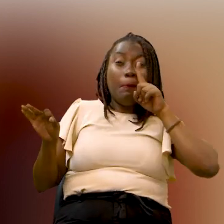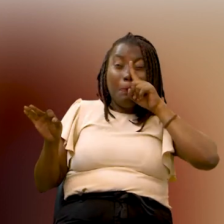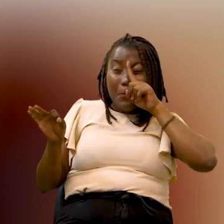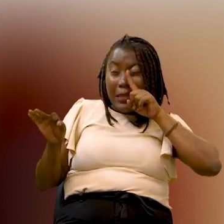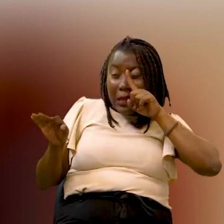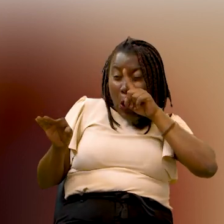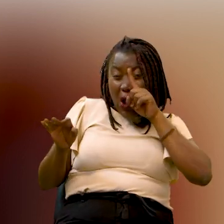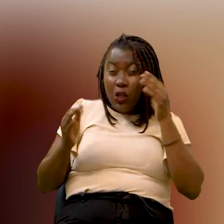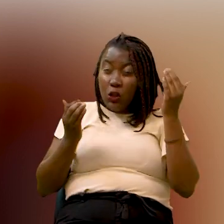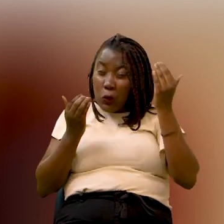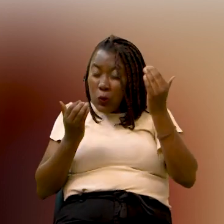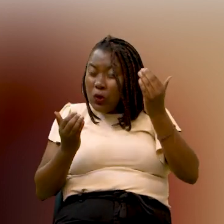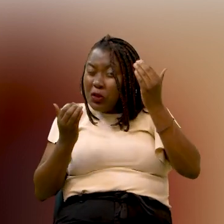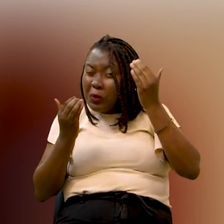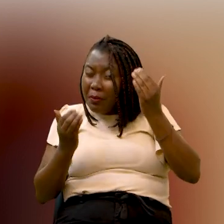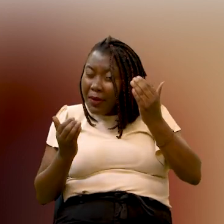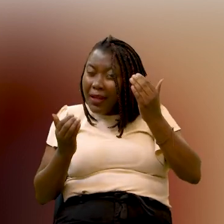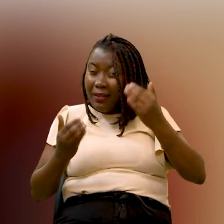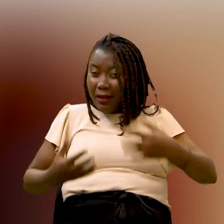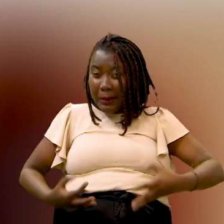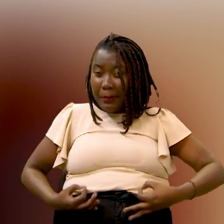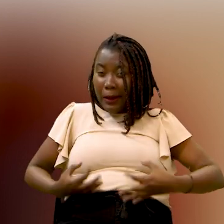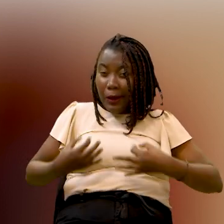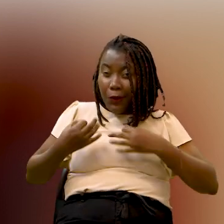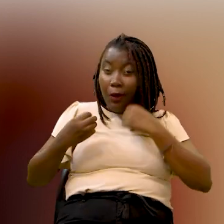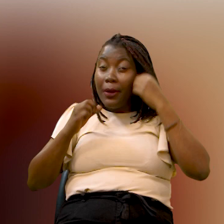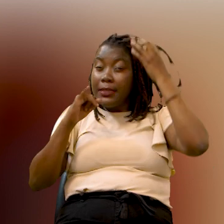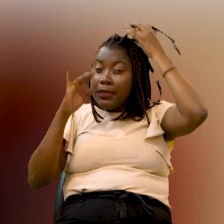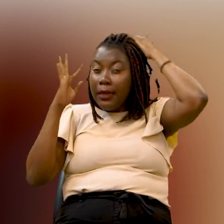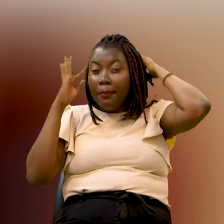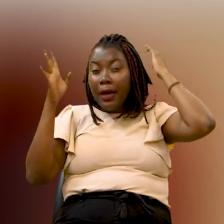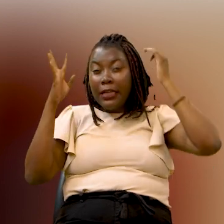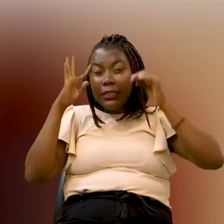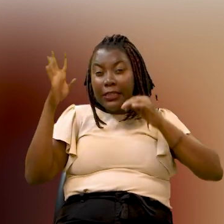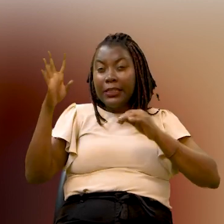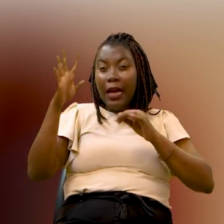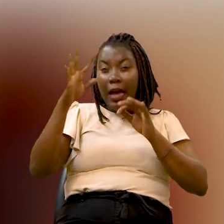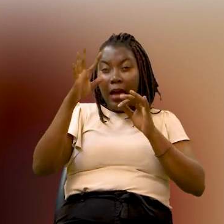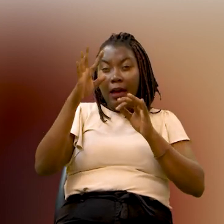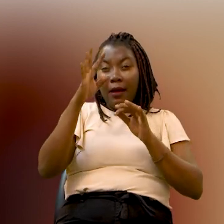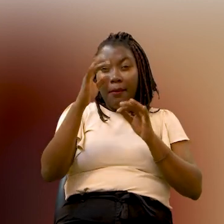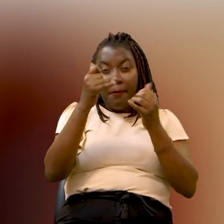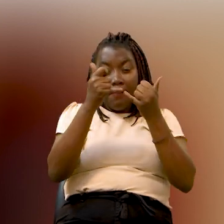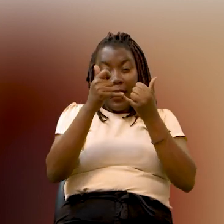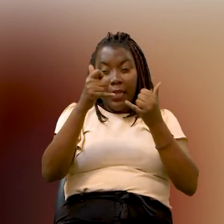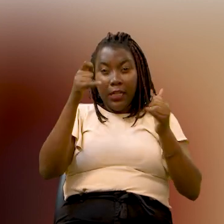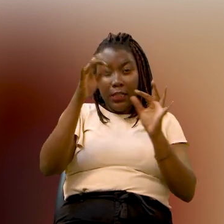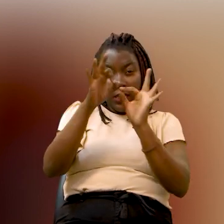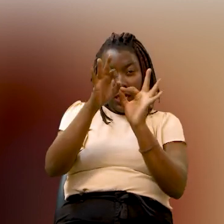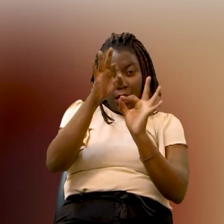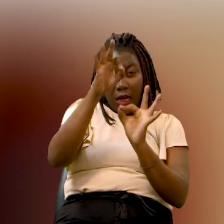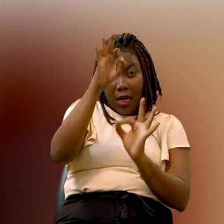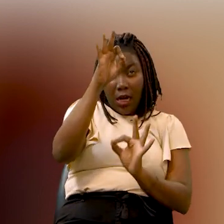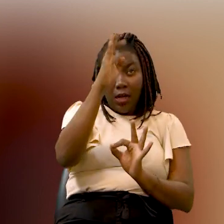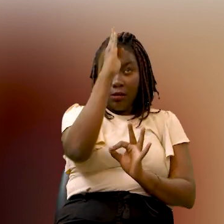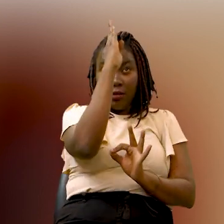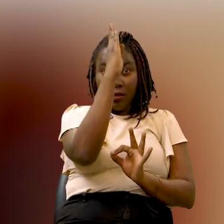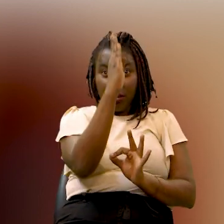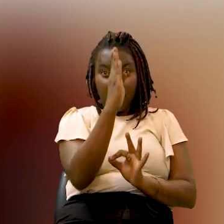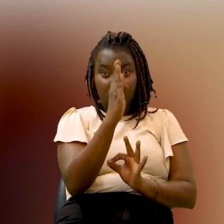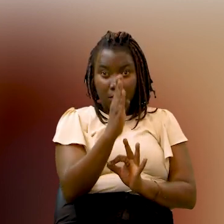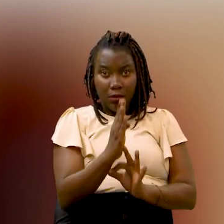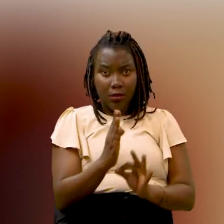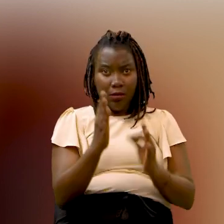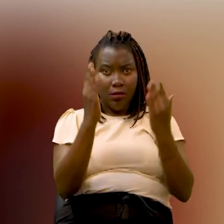pinta perigosa, a pinta suspeita de ser um melanoma, se você imaginar passando-se uma linha no centro dela,